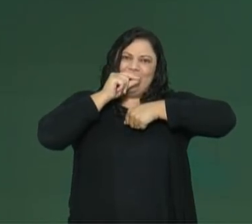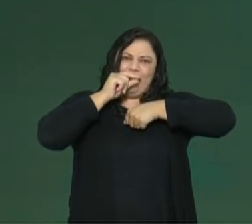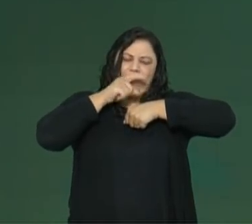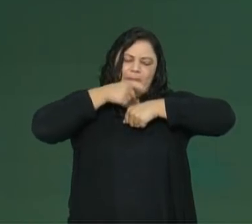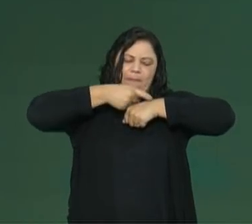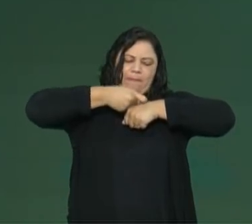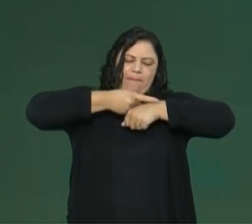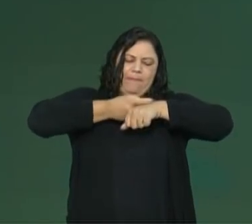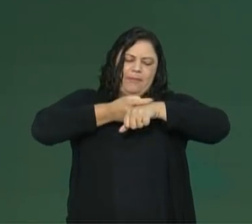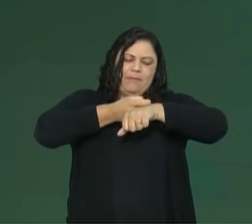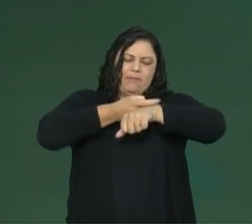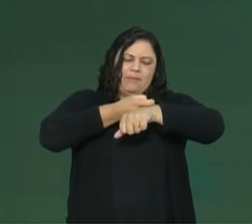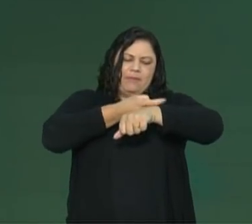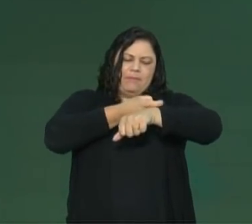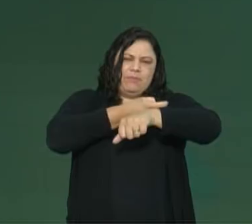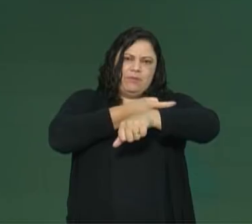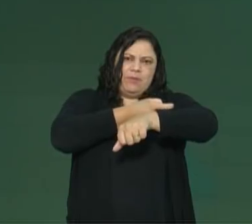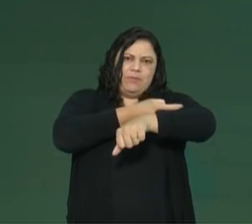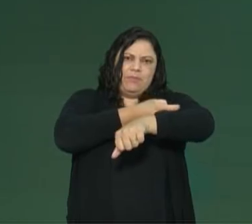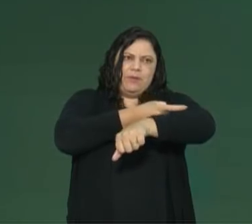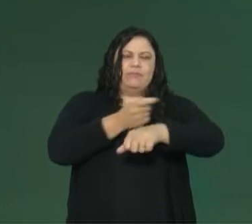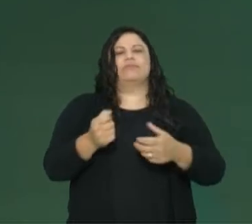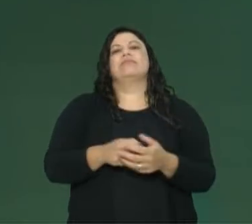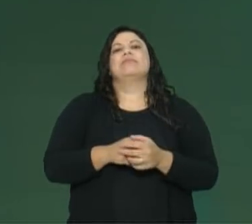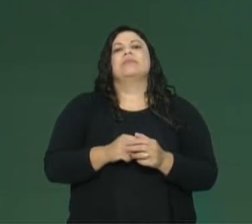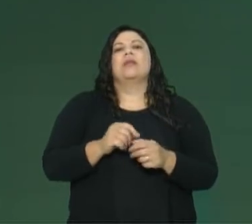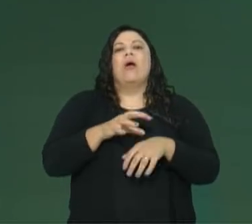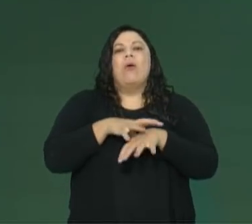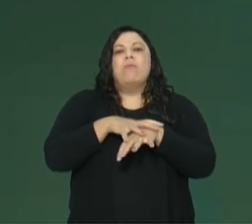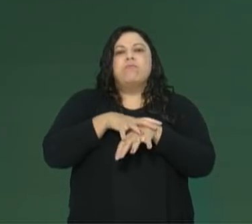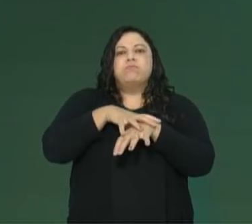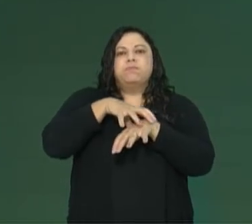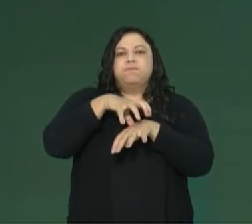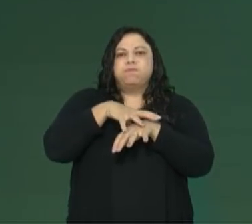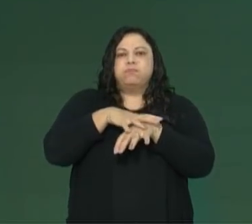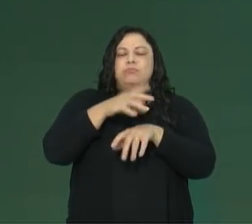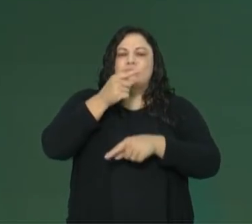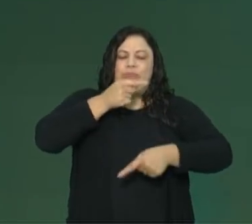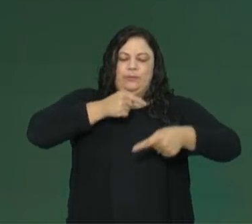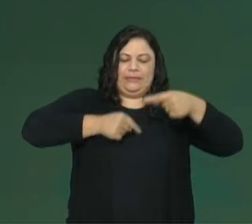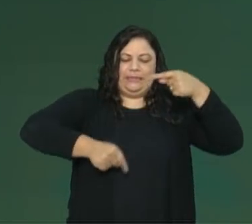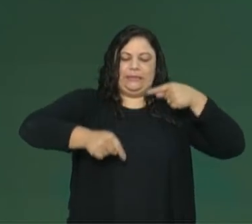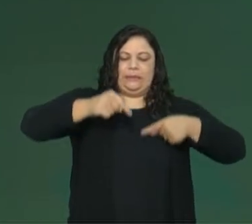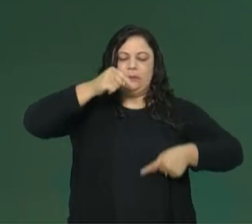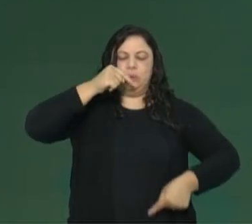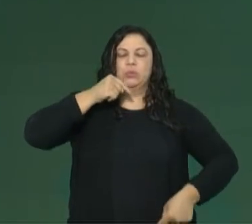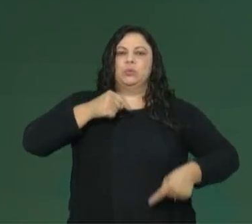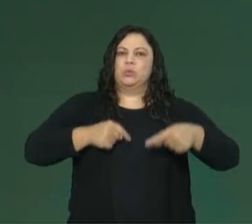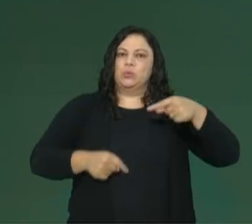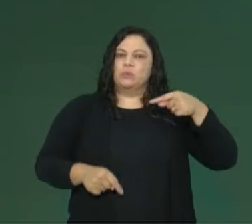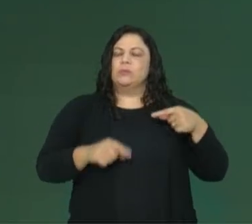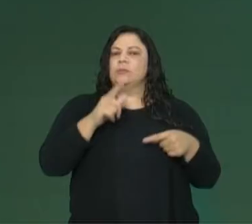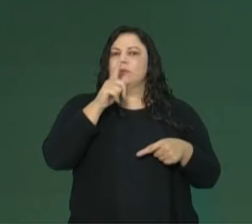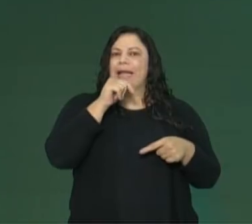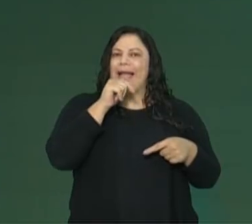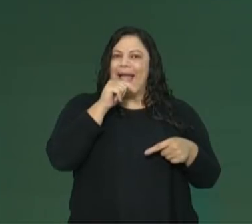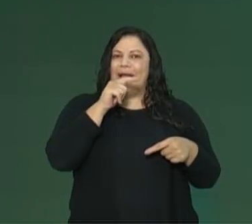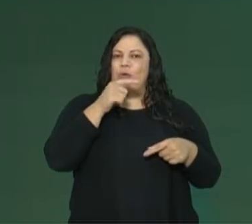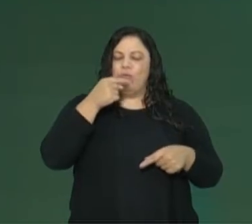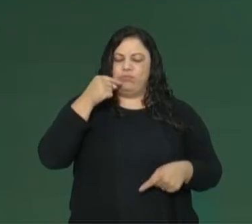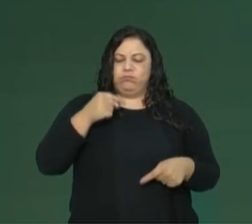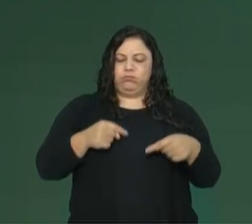larvas, e as larvas vão para o teu sistema linfático. É um sistema circulatório paralelo ao sistema